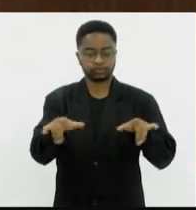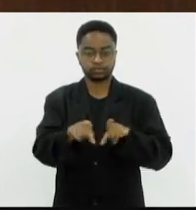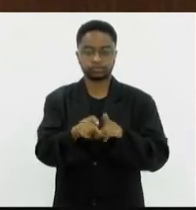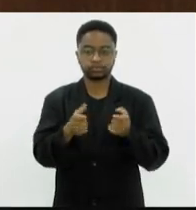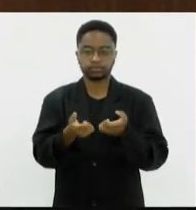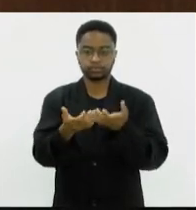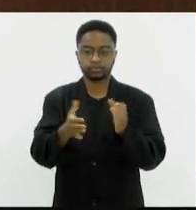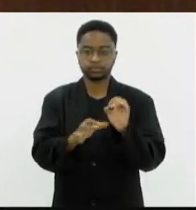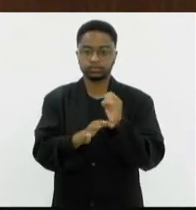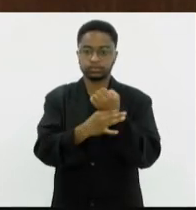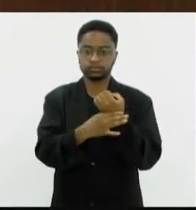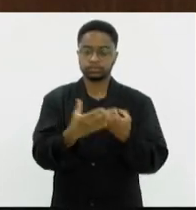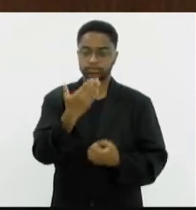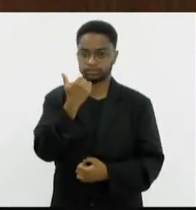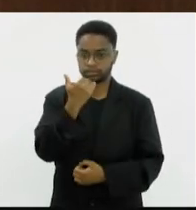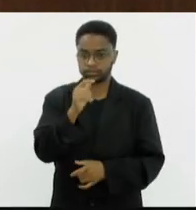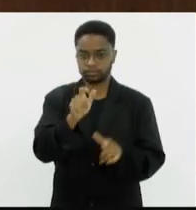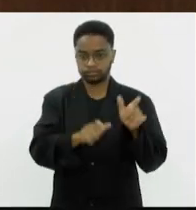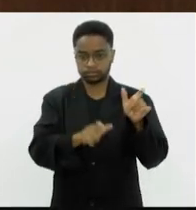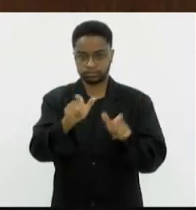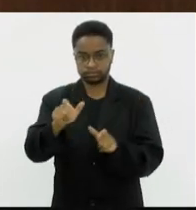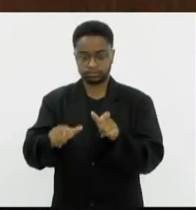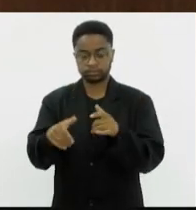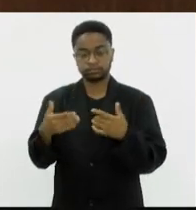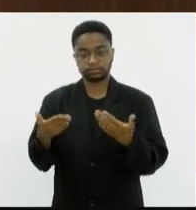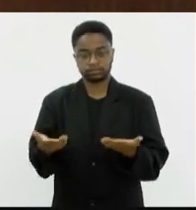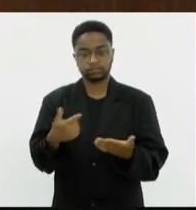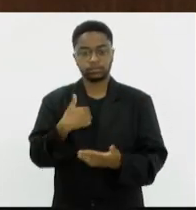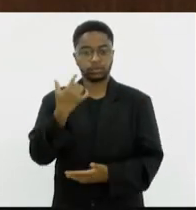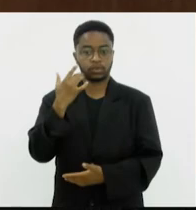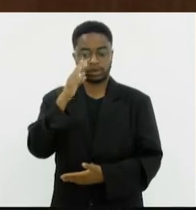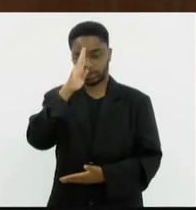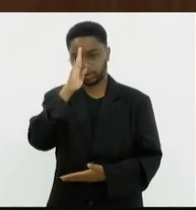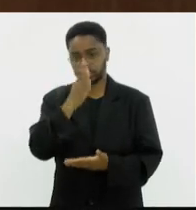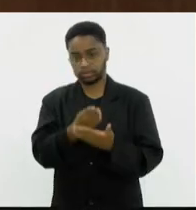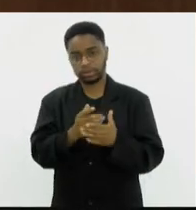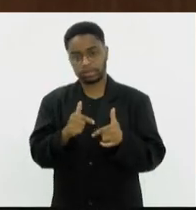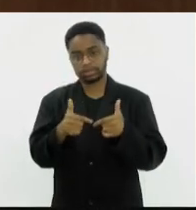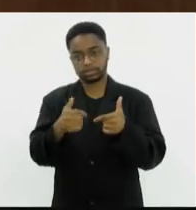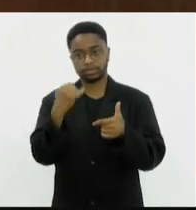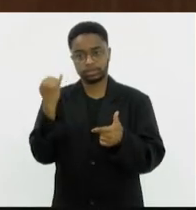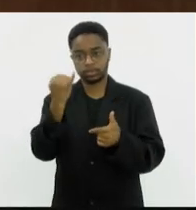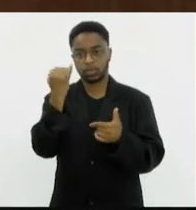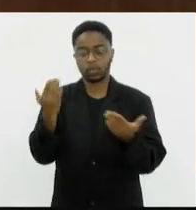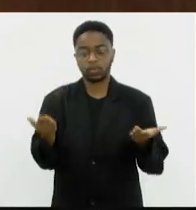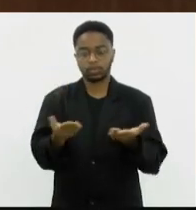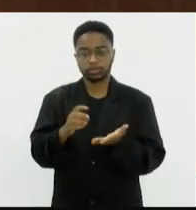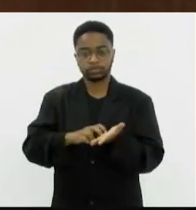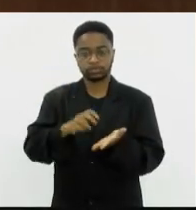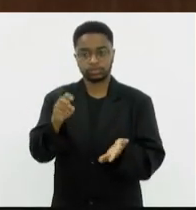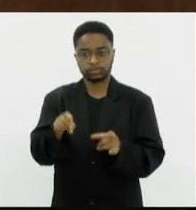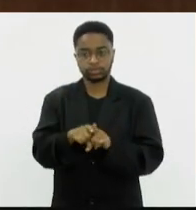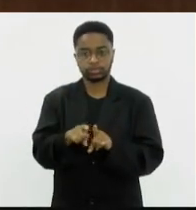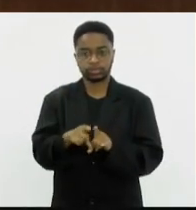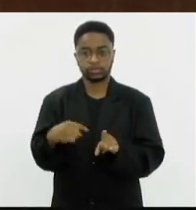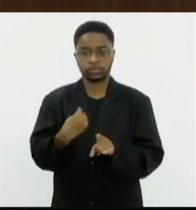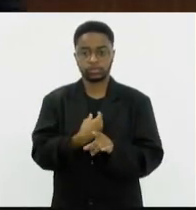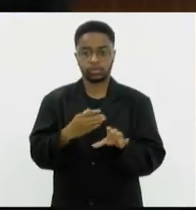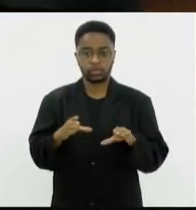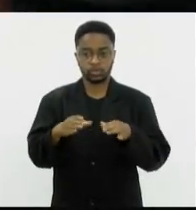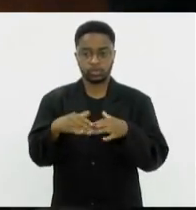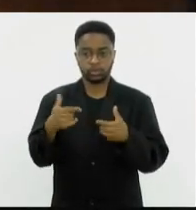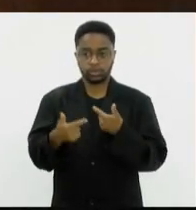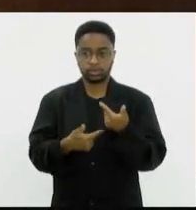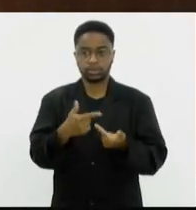às pessoas. Acho que é uma grande iniciativa que a colega toma. Hoje pela manhã, inclusive, a frente parlamentar fez